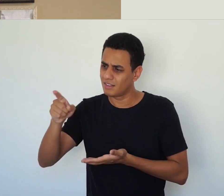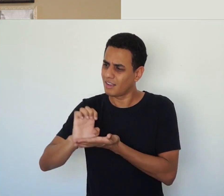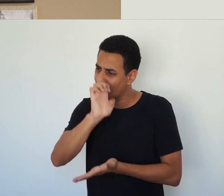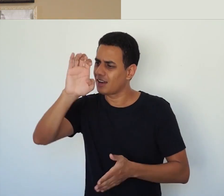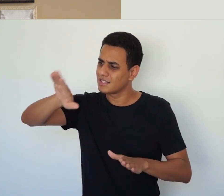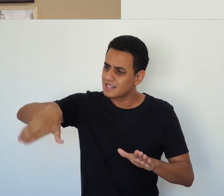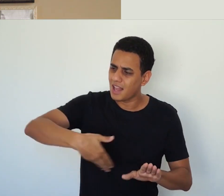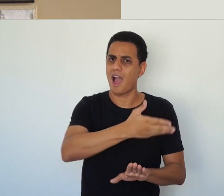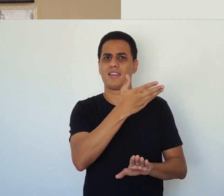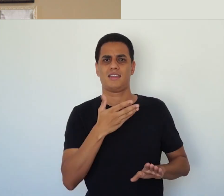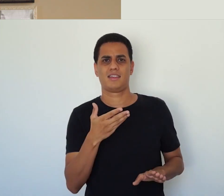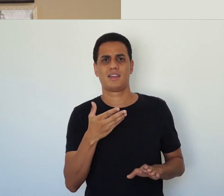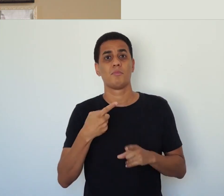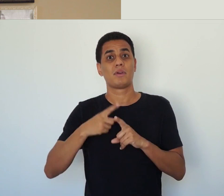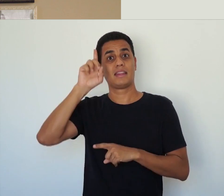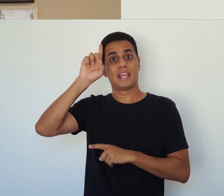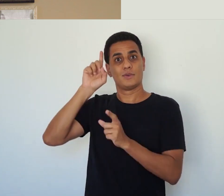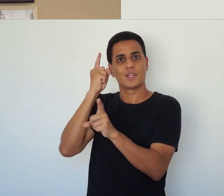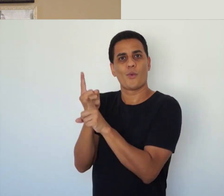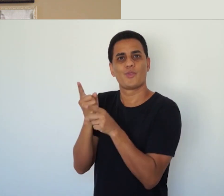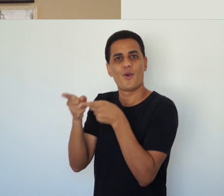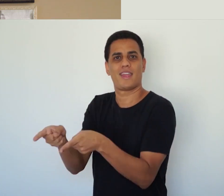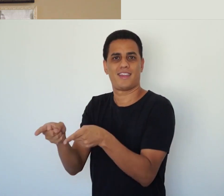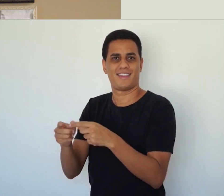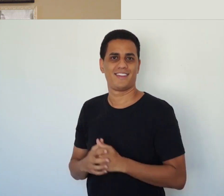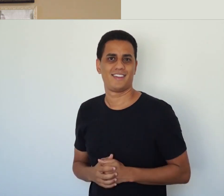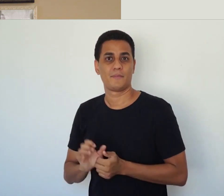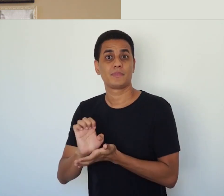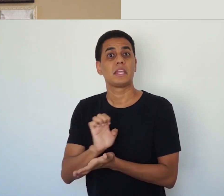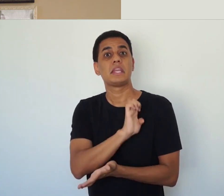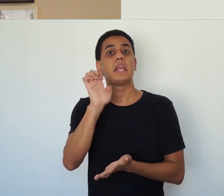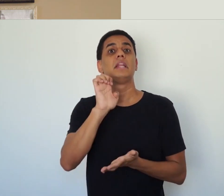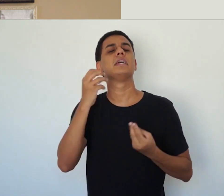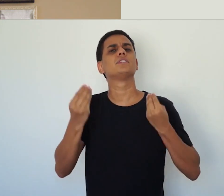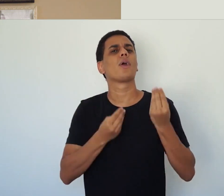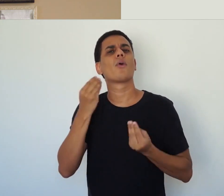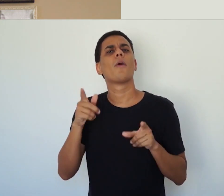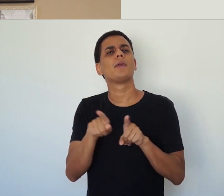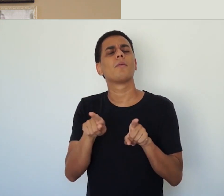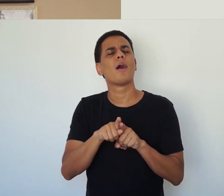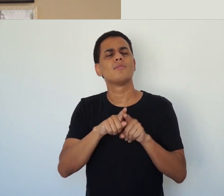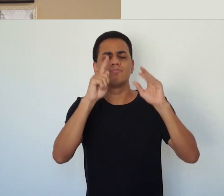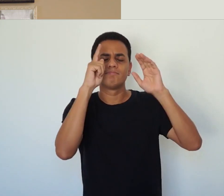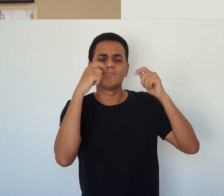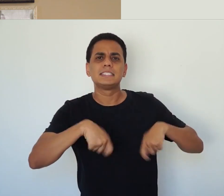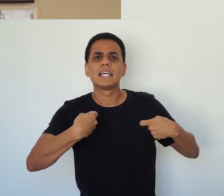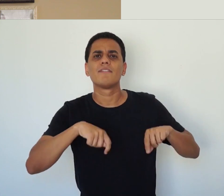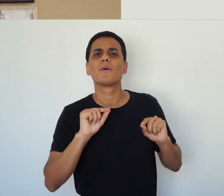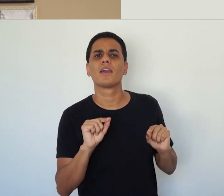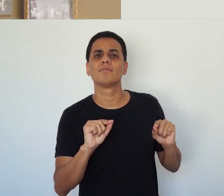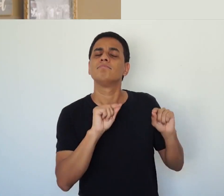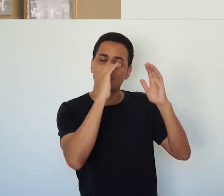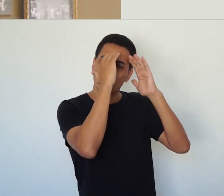para sair da caverna e se colocar diante dele, porque Deus iria passar ali. E a única maneira de Elias ouvir a voz correta